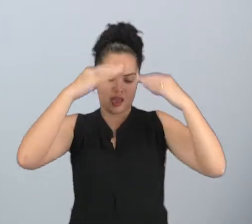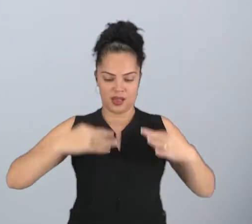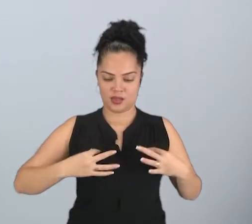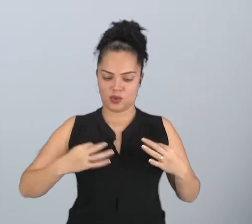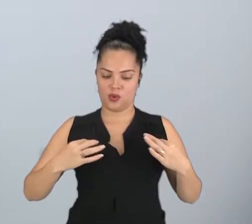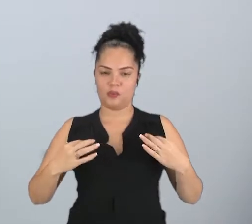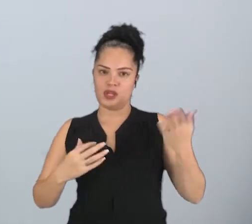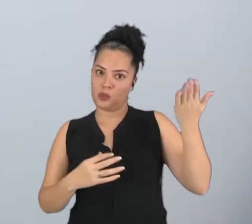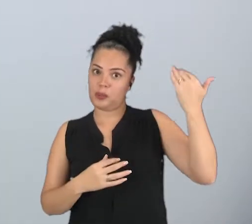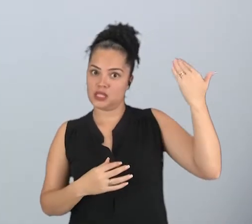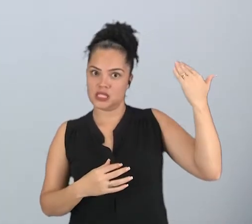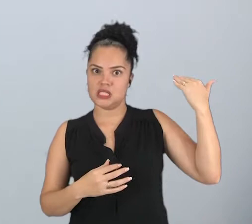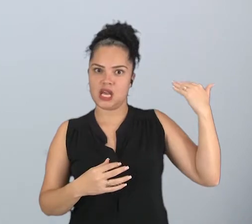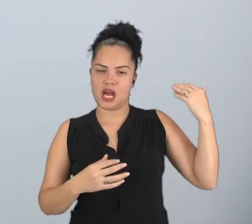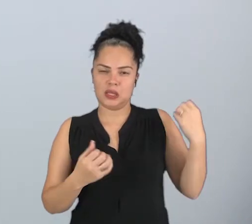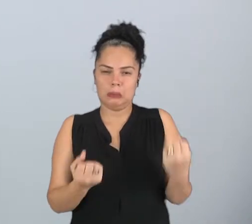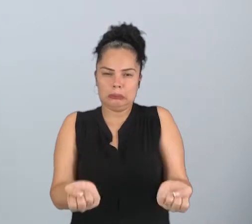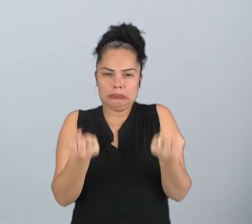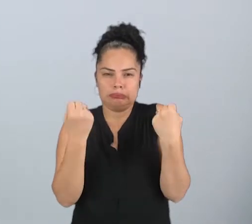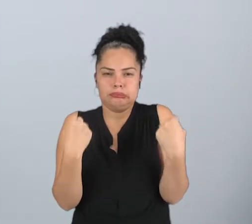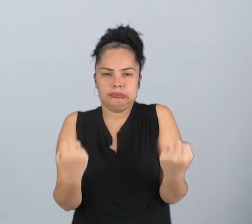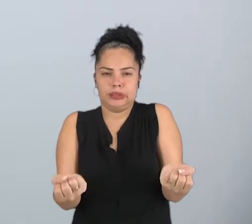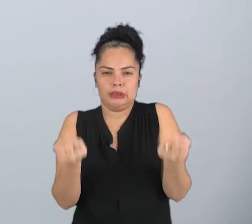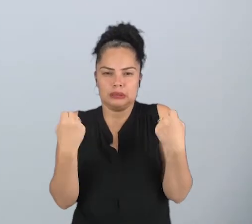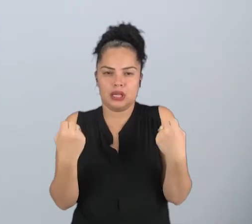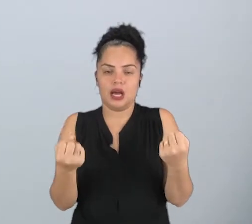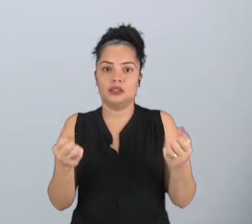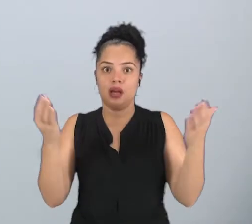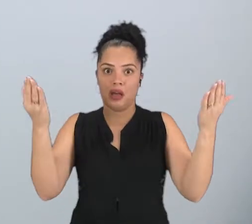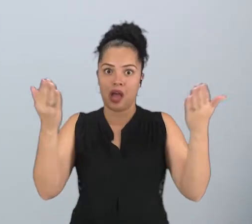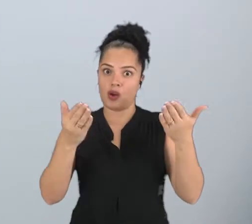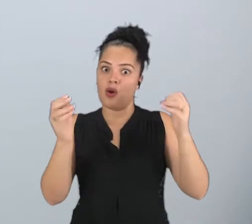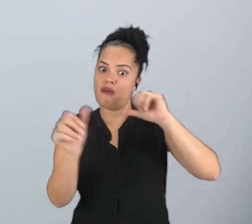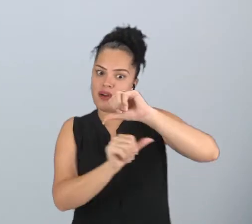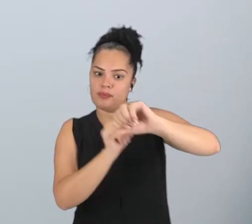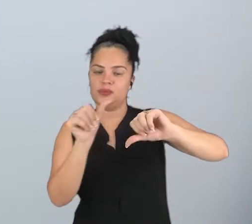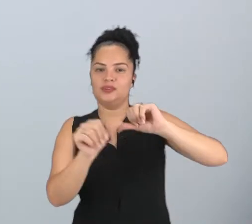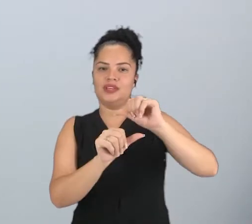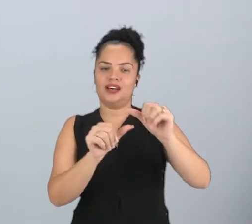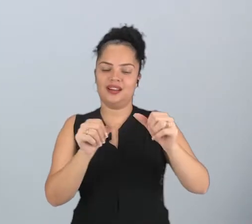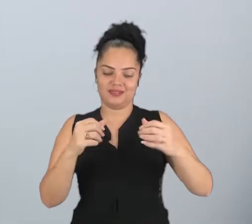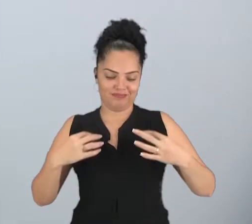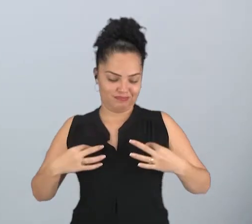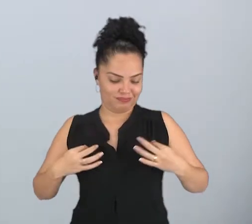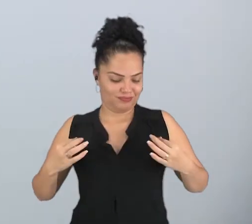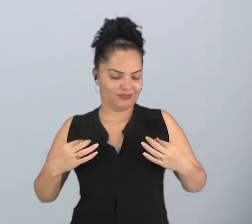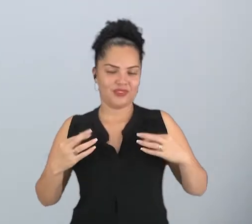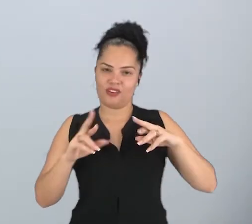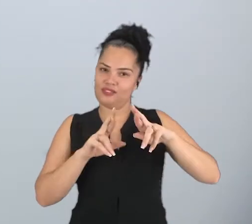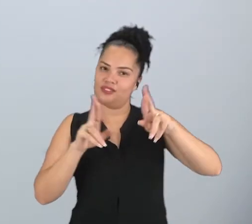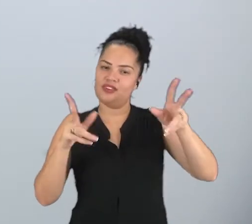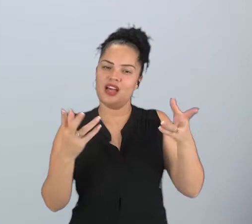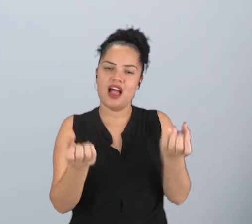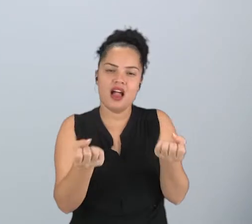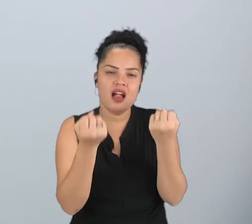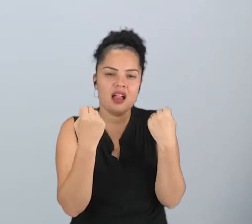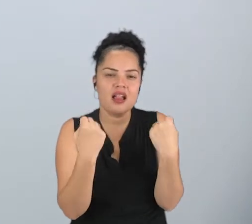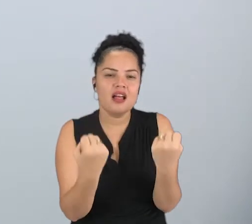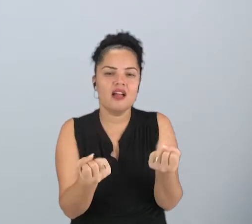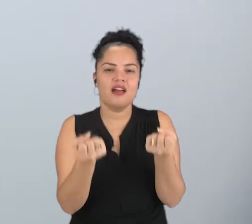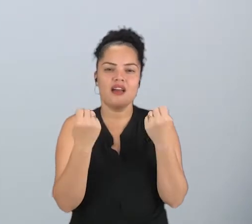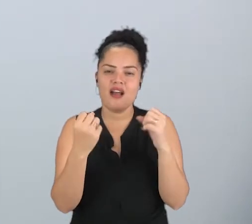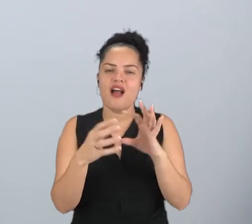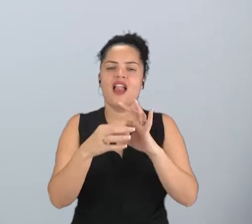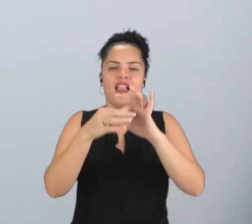eram bem maiores, né? Depois passaram para os tutus mais leves, agora ela vai ter roupas mais despojadas, as pessoas podem